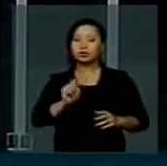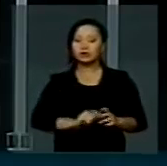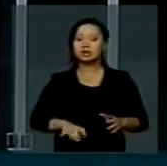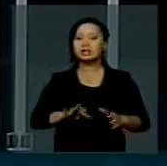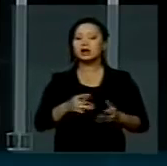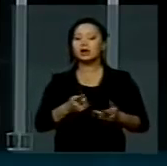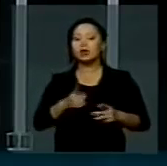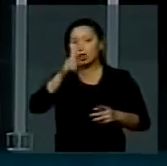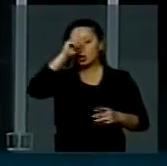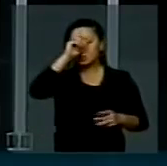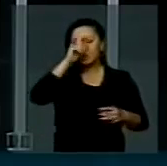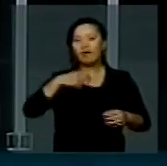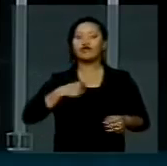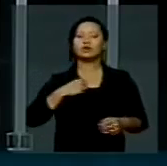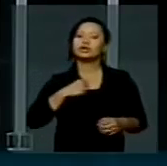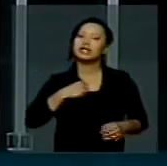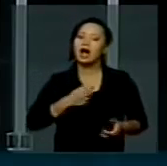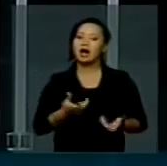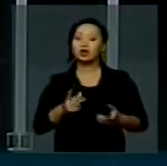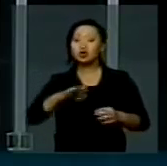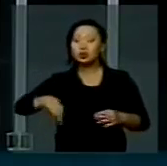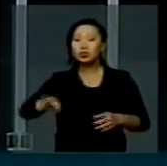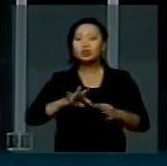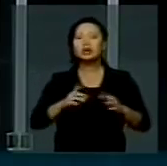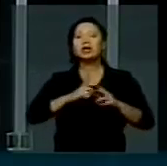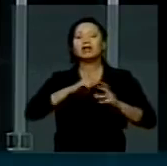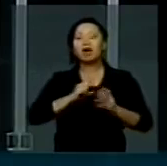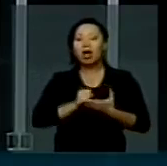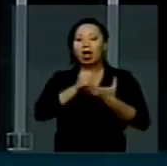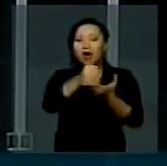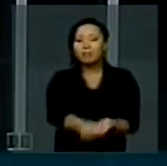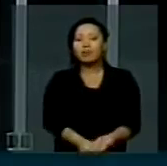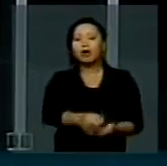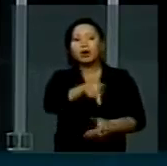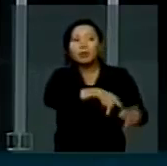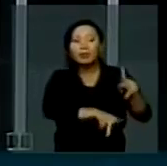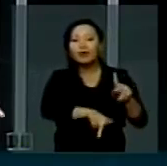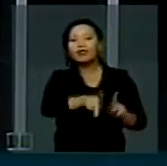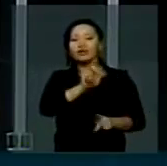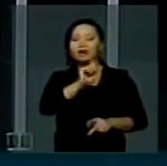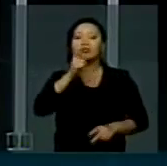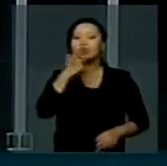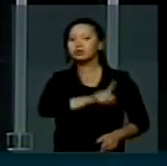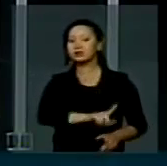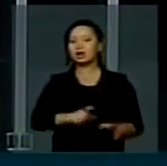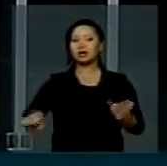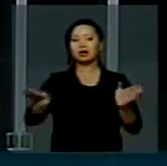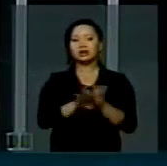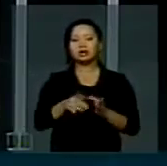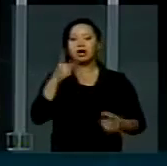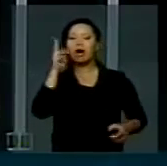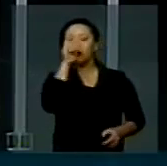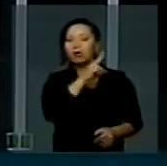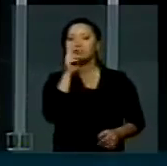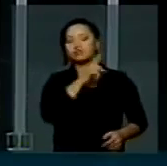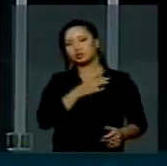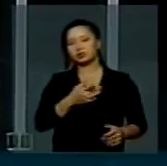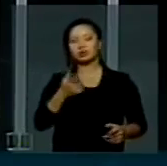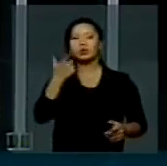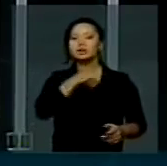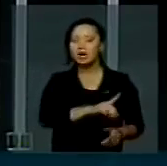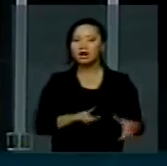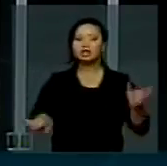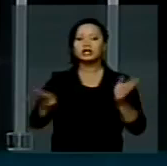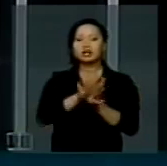conforto, dar tratamento a uma população enorme de brasileiros que não conseguem chegar à emergência, à urgência